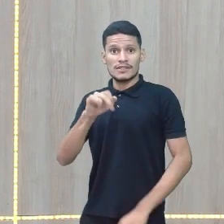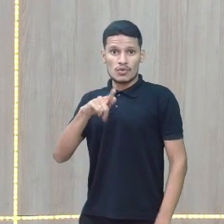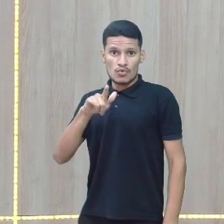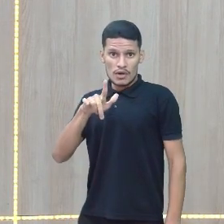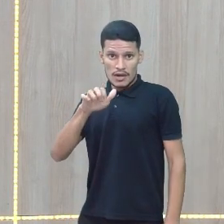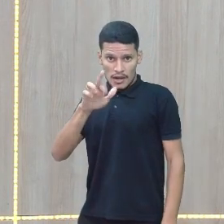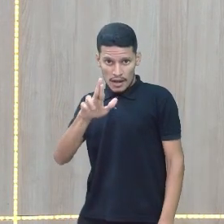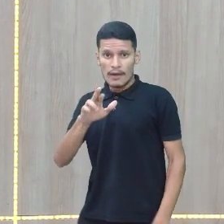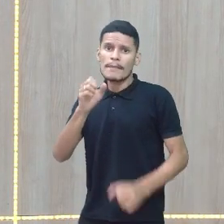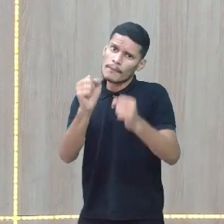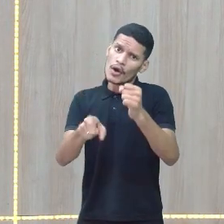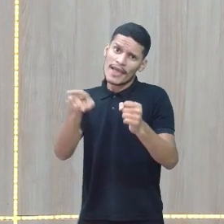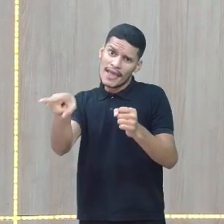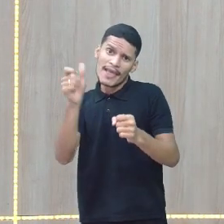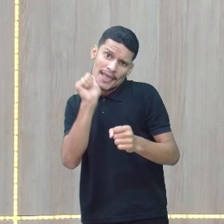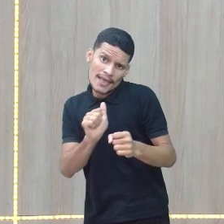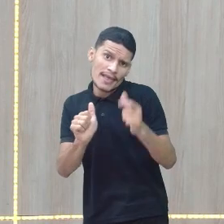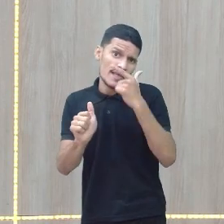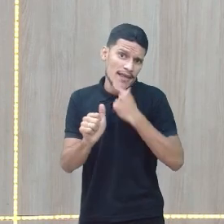ela.